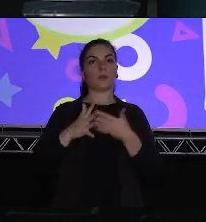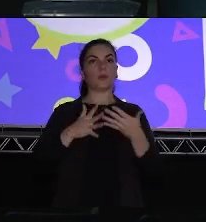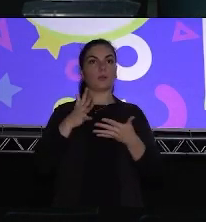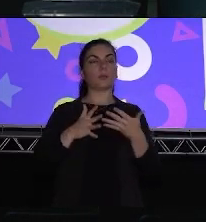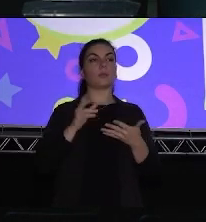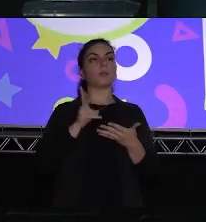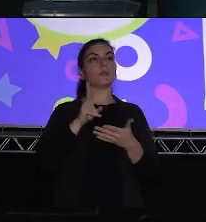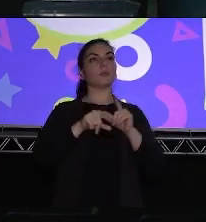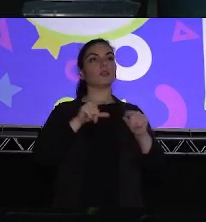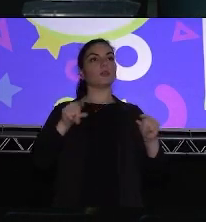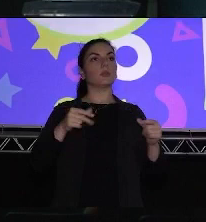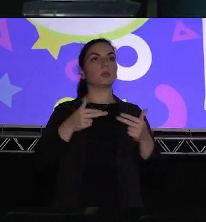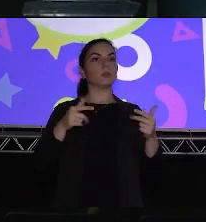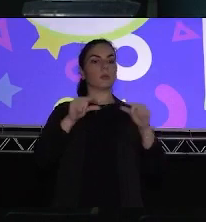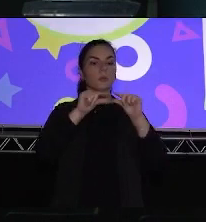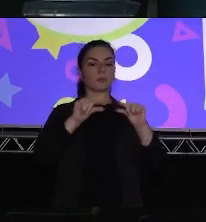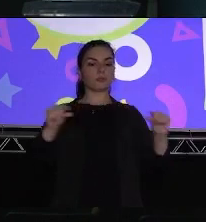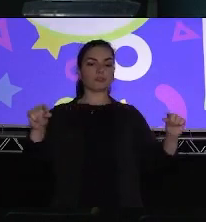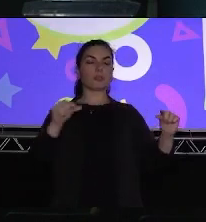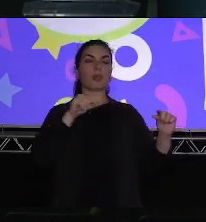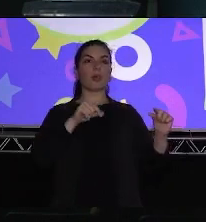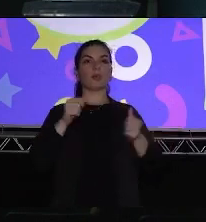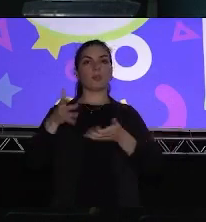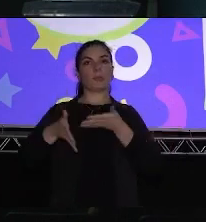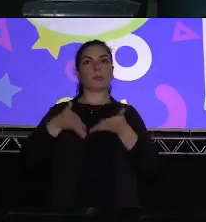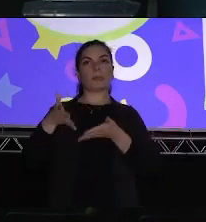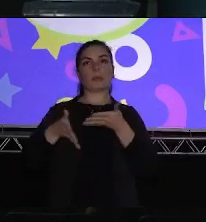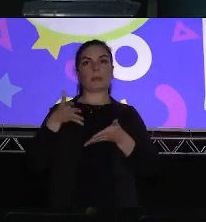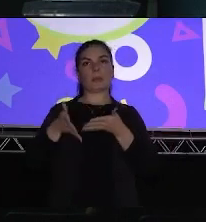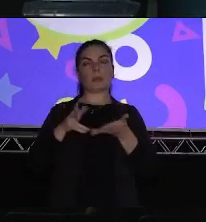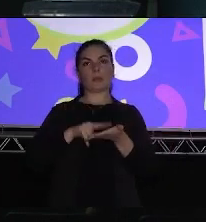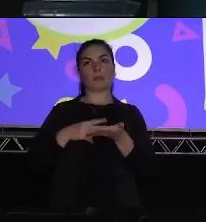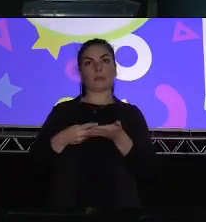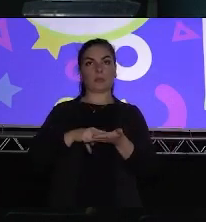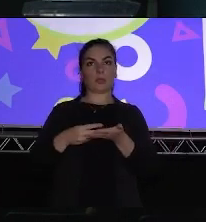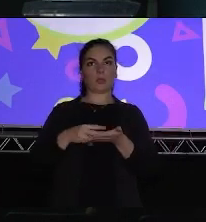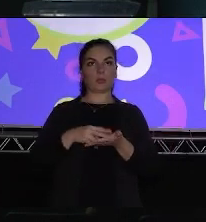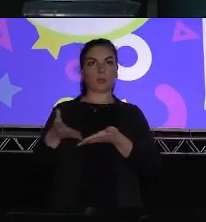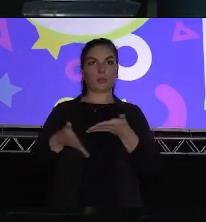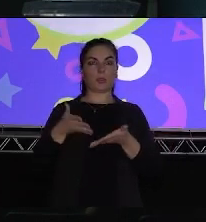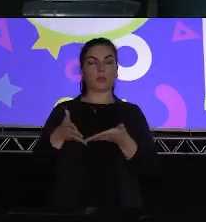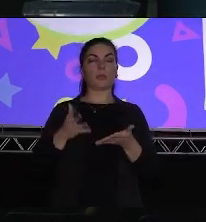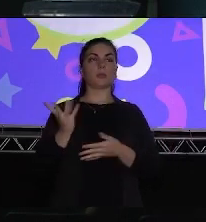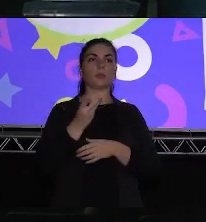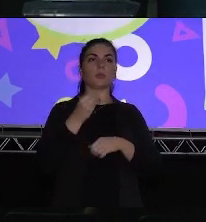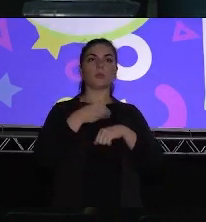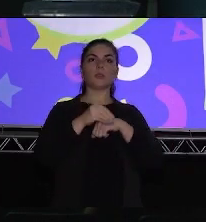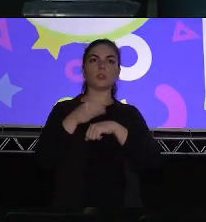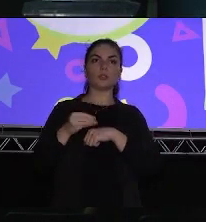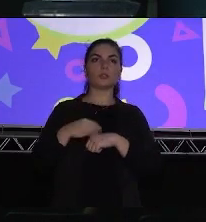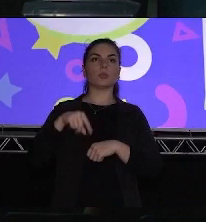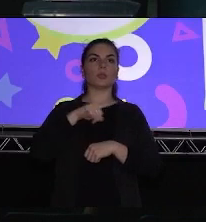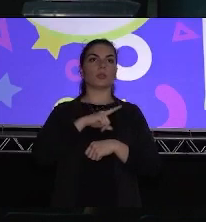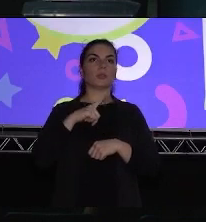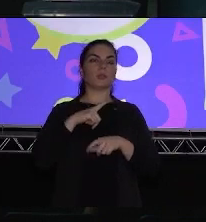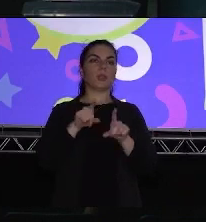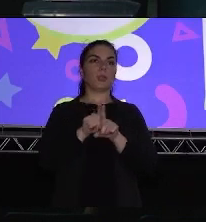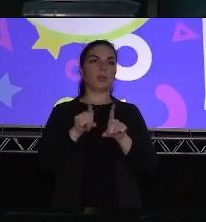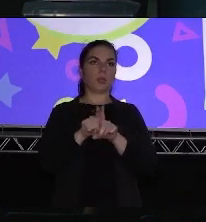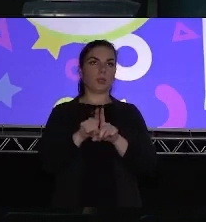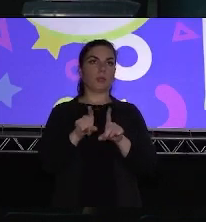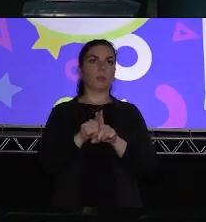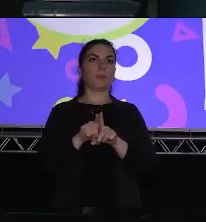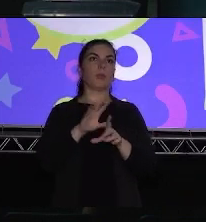gente seleciona alguma coisa nesse web app, ele traduz isso em Libras. E aí todas as dicas que a gente tem também dentro dos